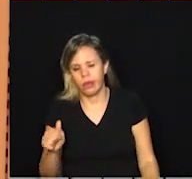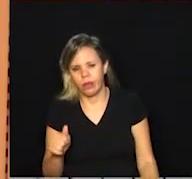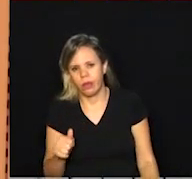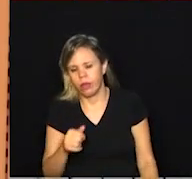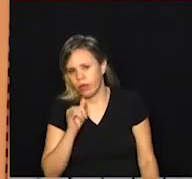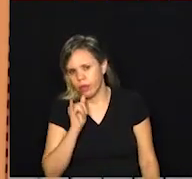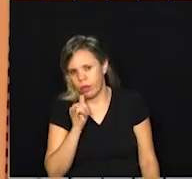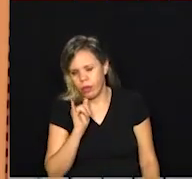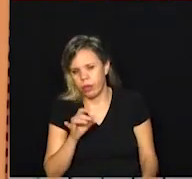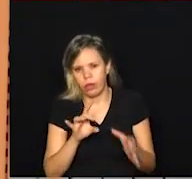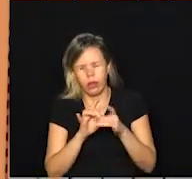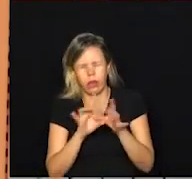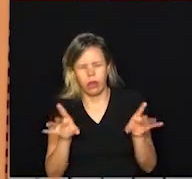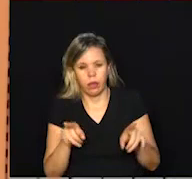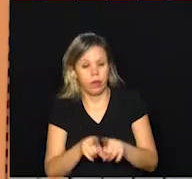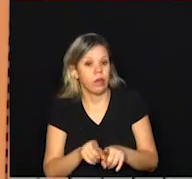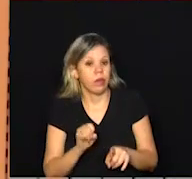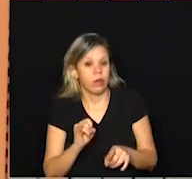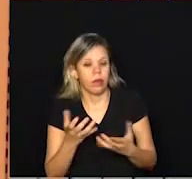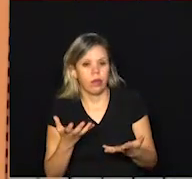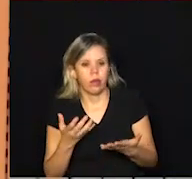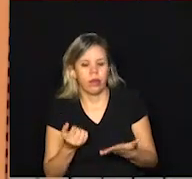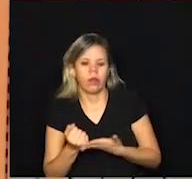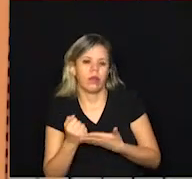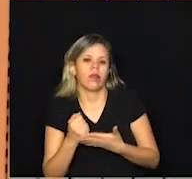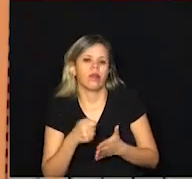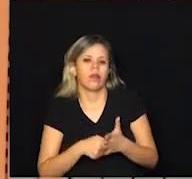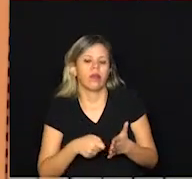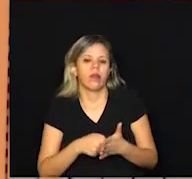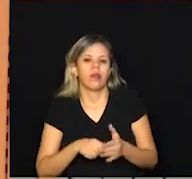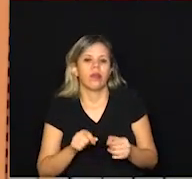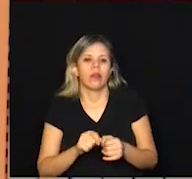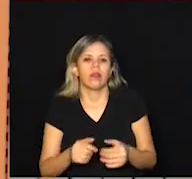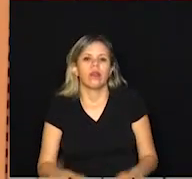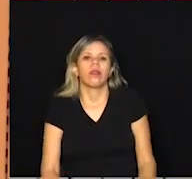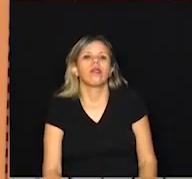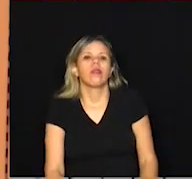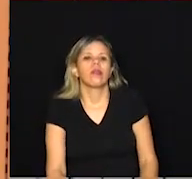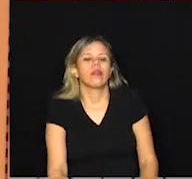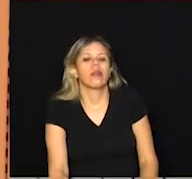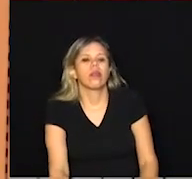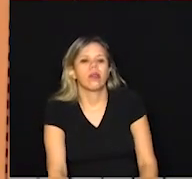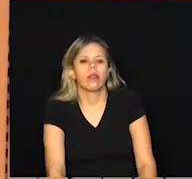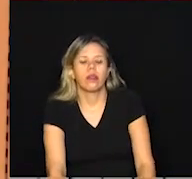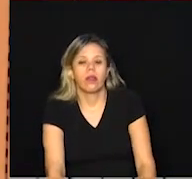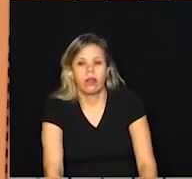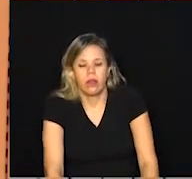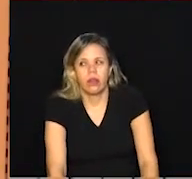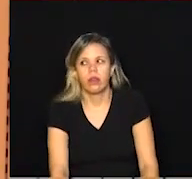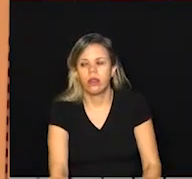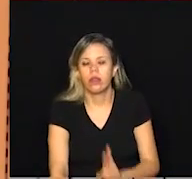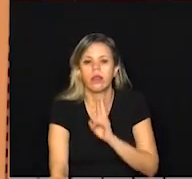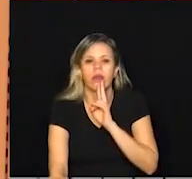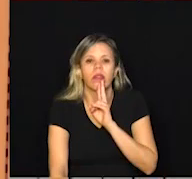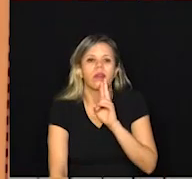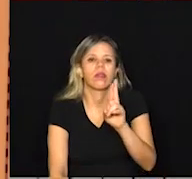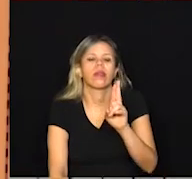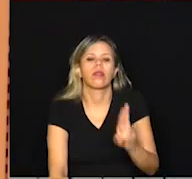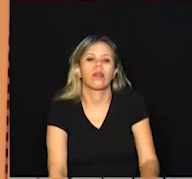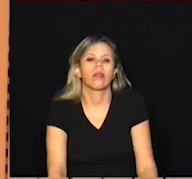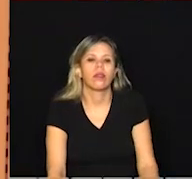tá disposição para os encaminhamentos que fizemos aqui responder também